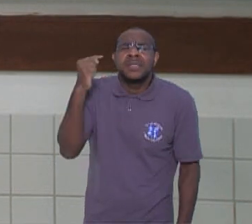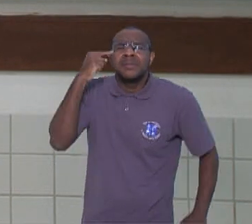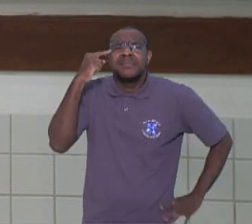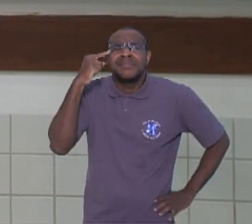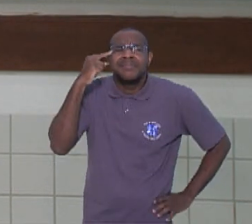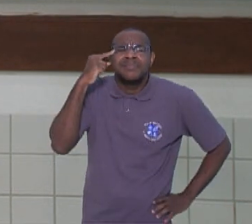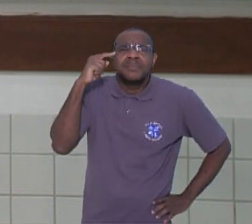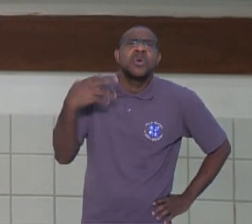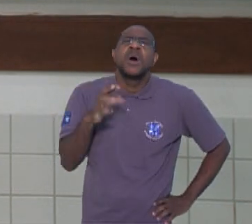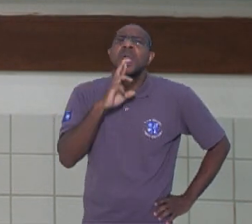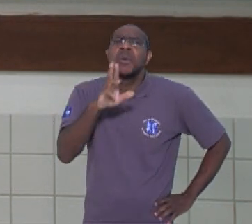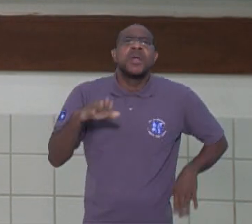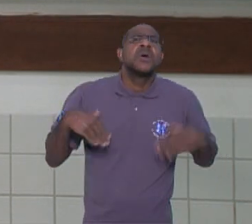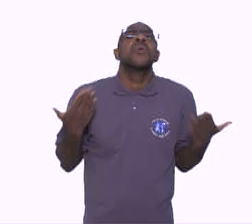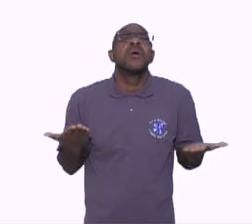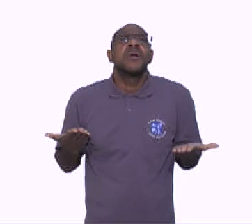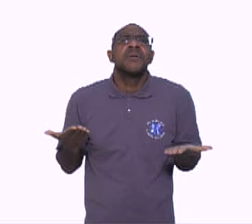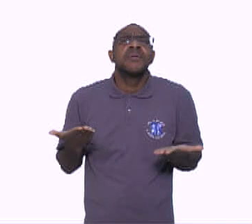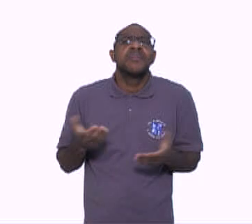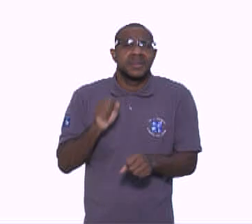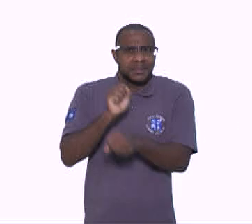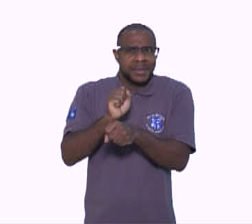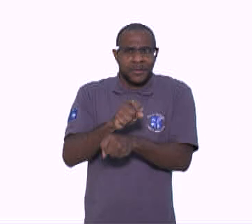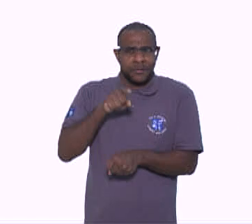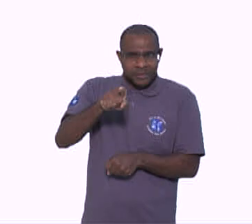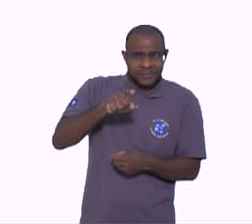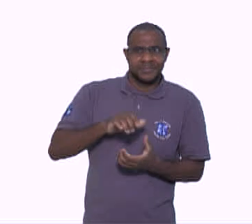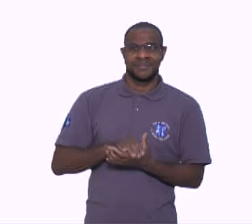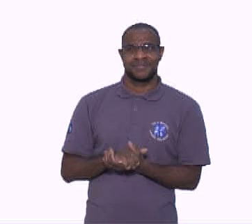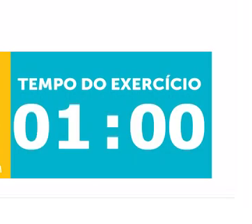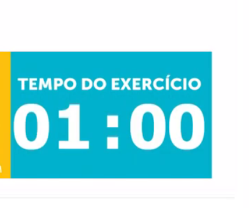enigma? Conto com você.